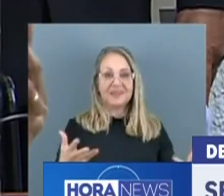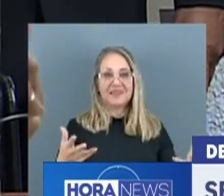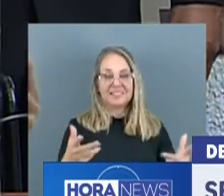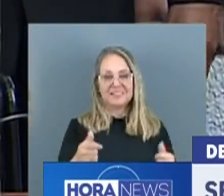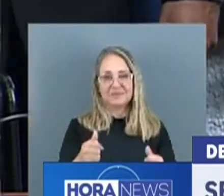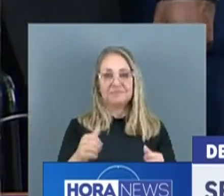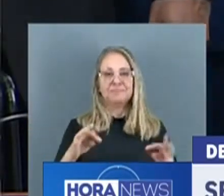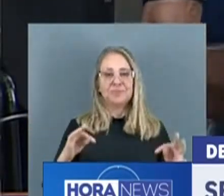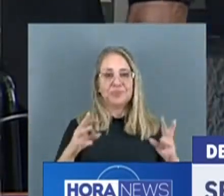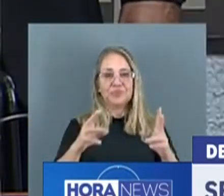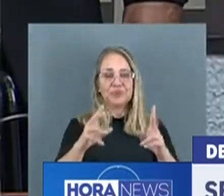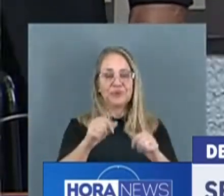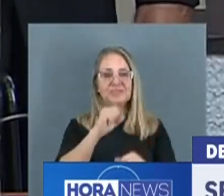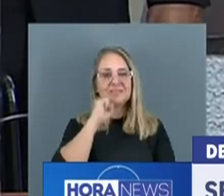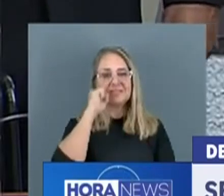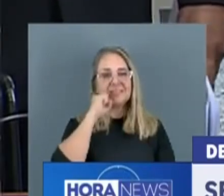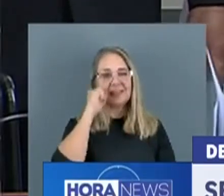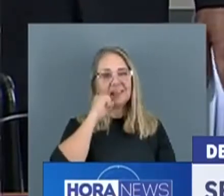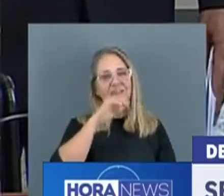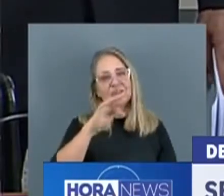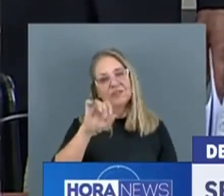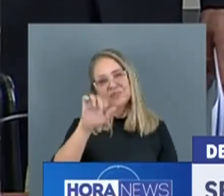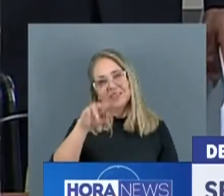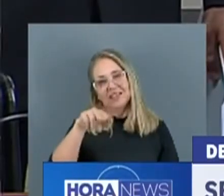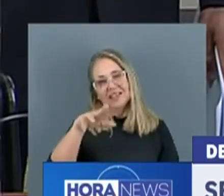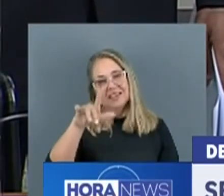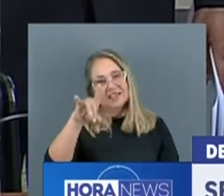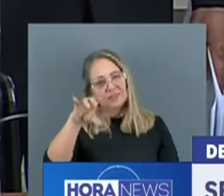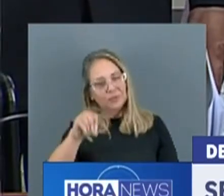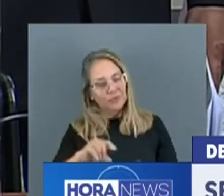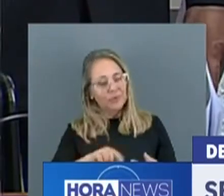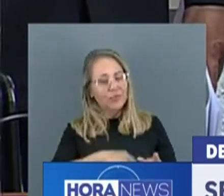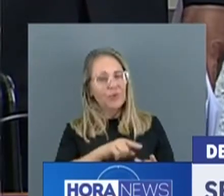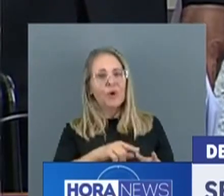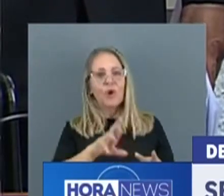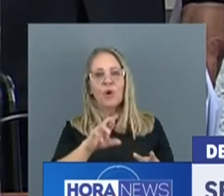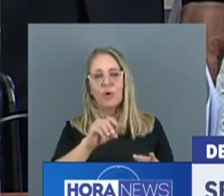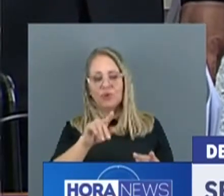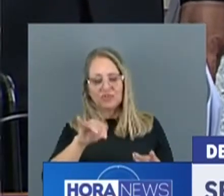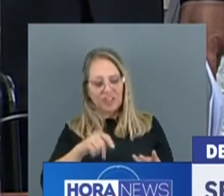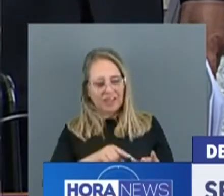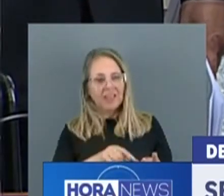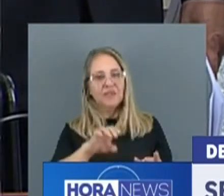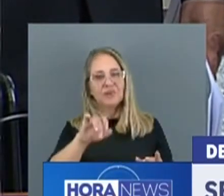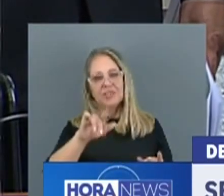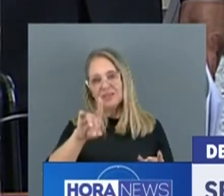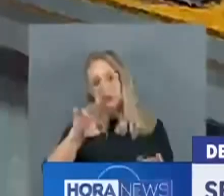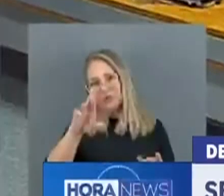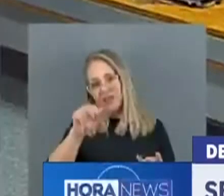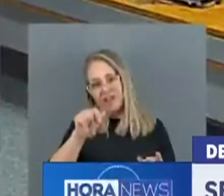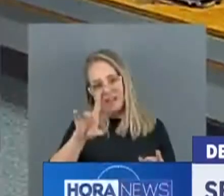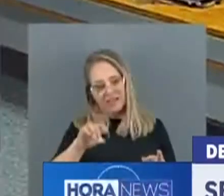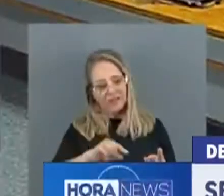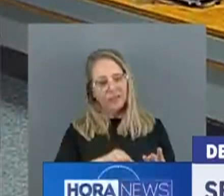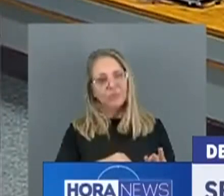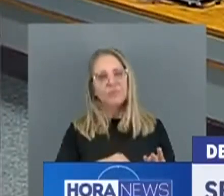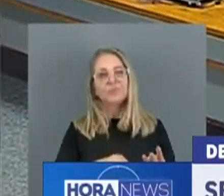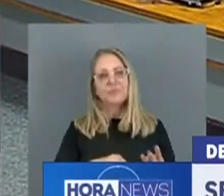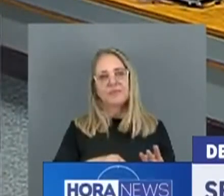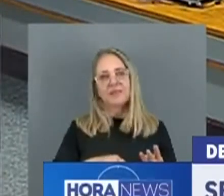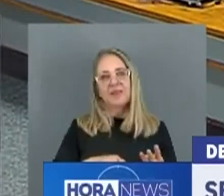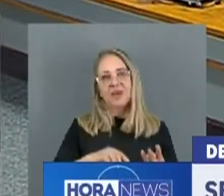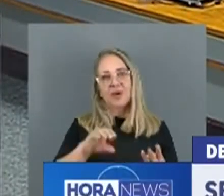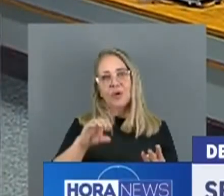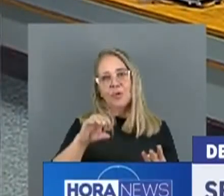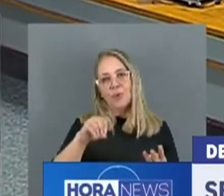danos ambientais causados pelo rompimento da mina de sal em Maceió. A reunião foi conduzida pelo senador Otto Alencar, do PSD, que